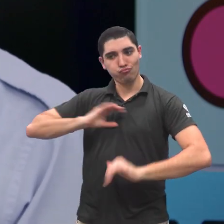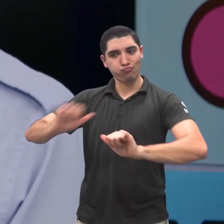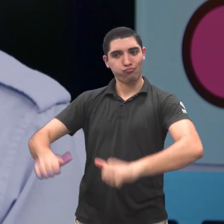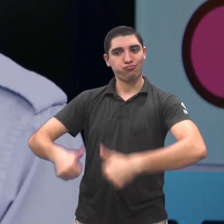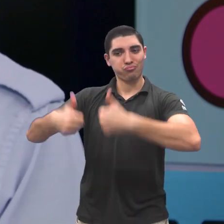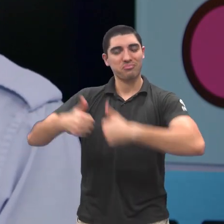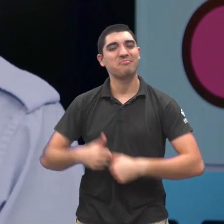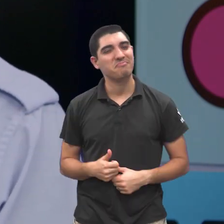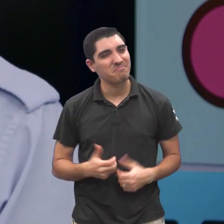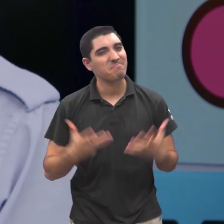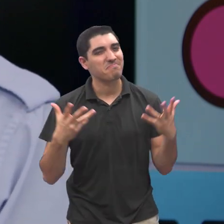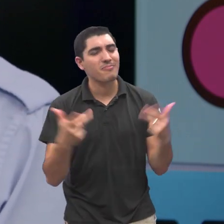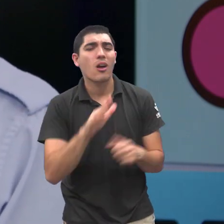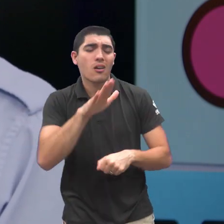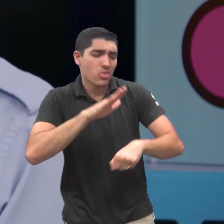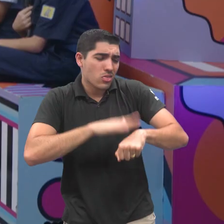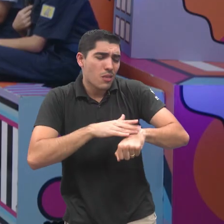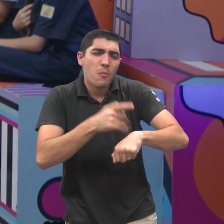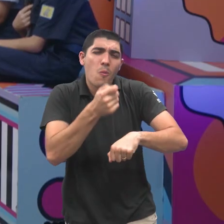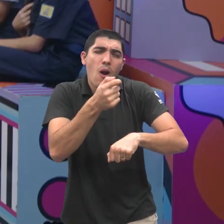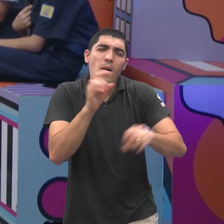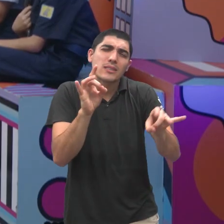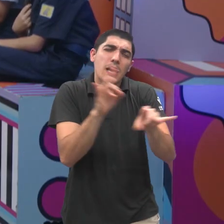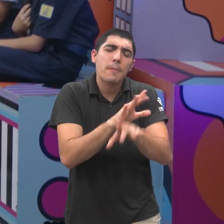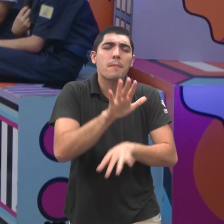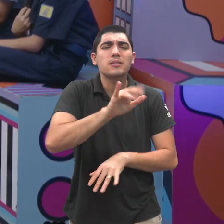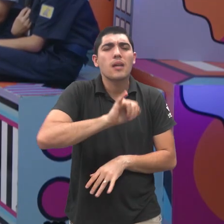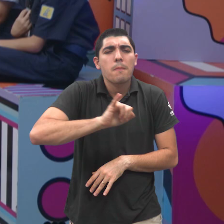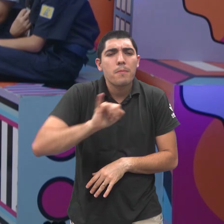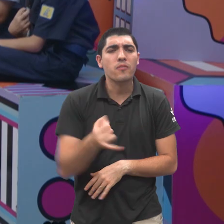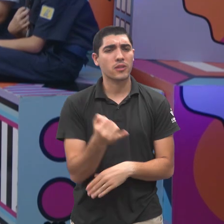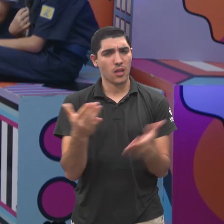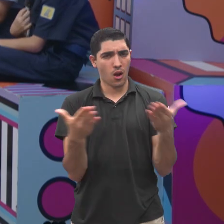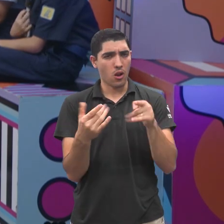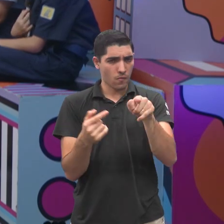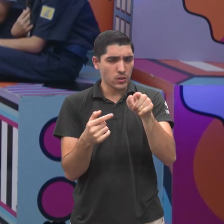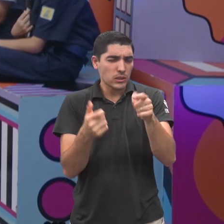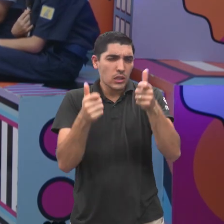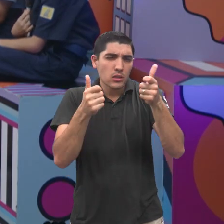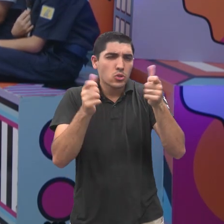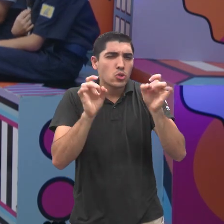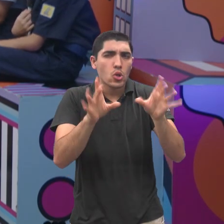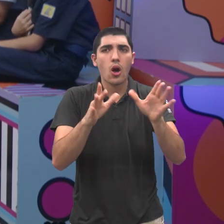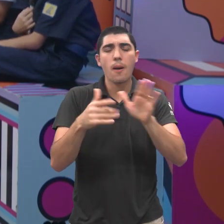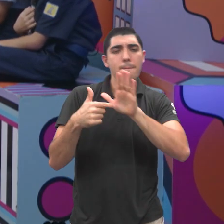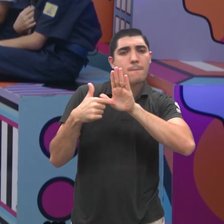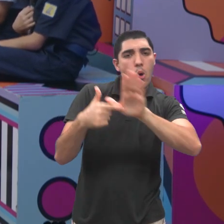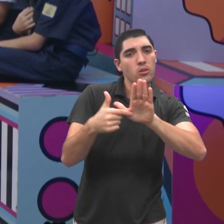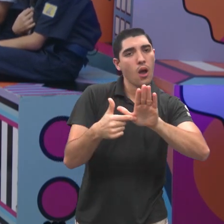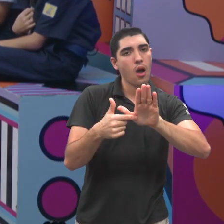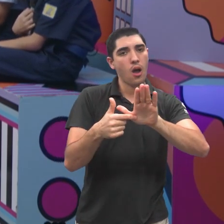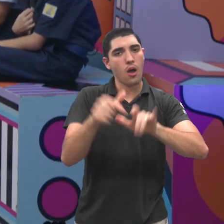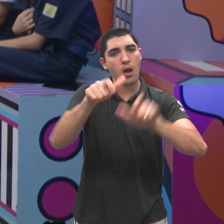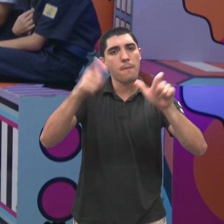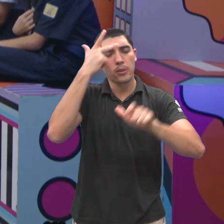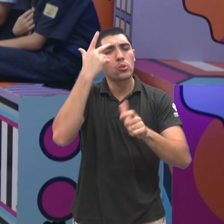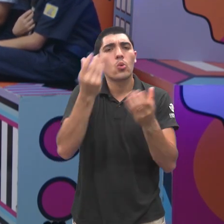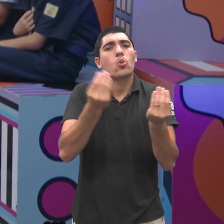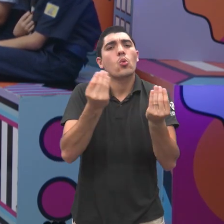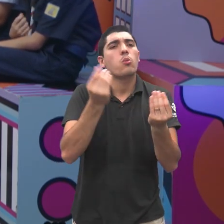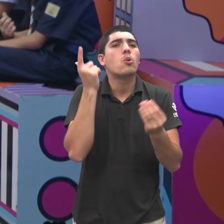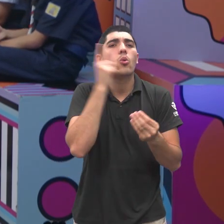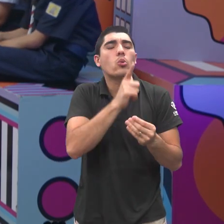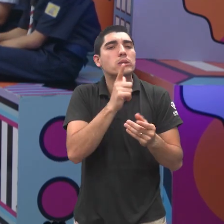de um adolescente. Legal. Ô, Bacos, nosso tempo está quase no fim, mas vamos aproveitar esses últimos minutinhos aqui só para você passar para o pessoal que está assistindo